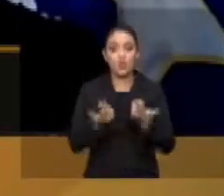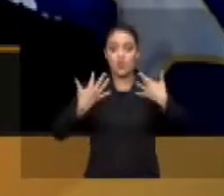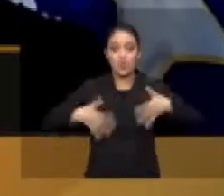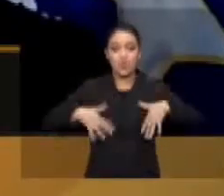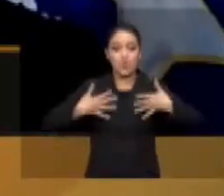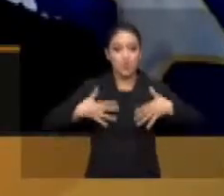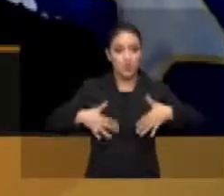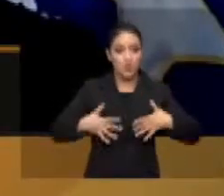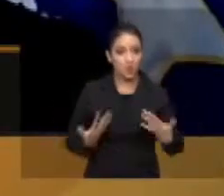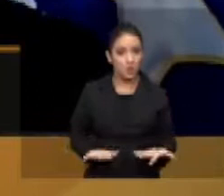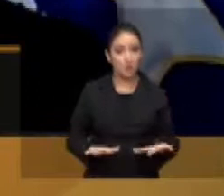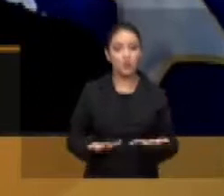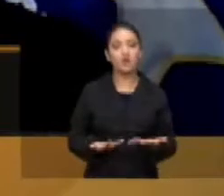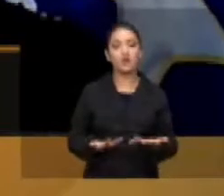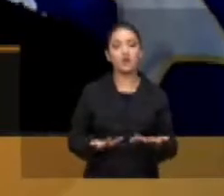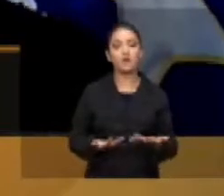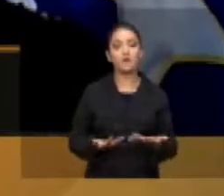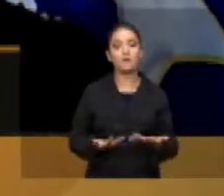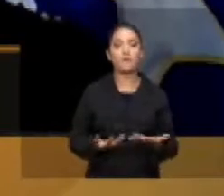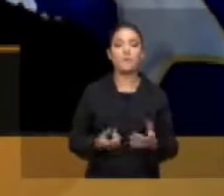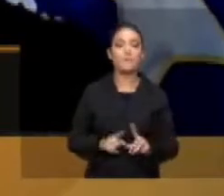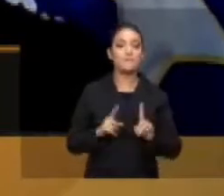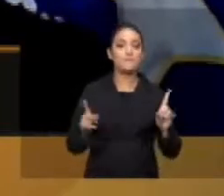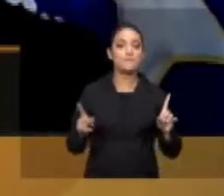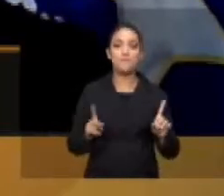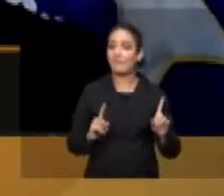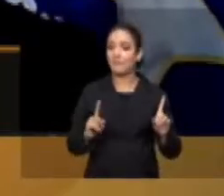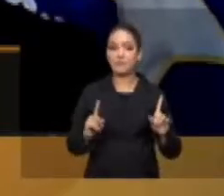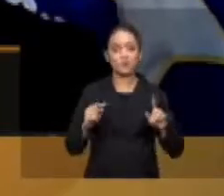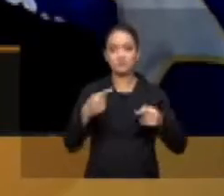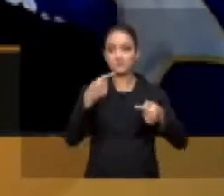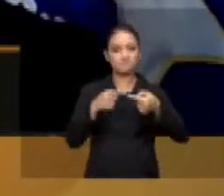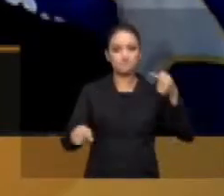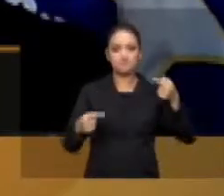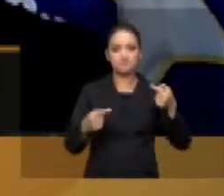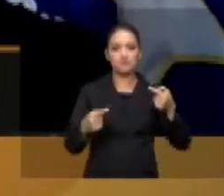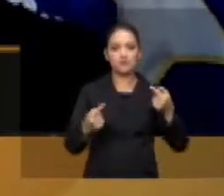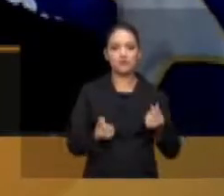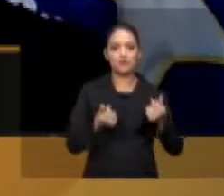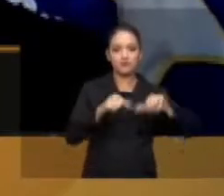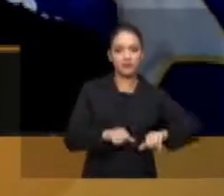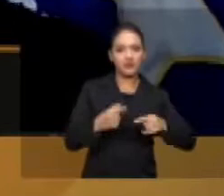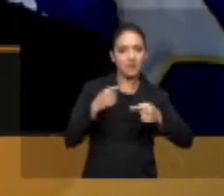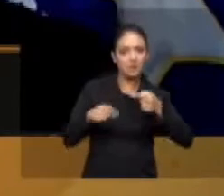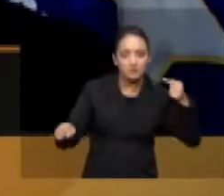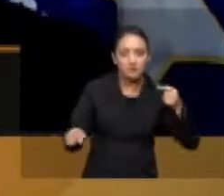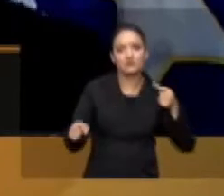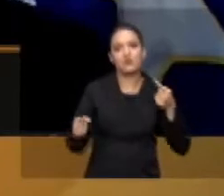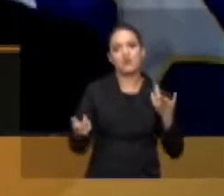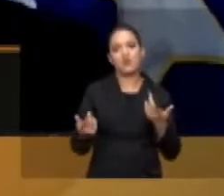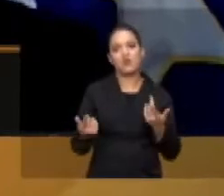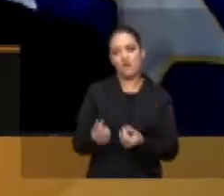exorbitantes, seja quando são irrisórias e não correspondem ao real valor da propriedade. De